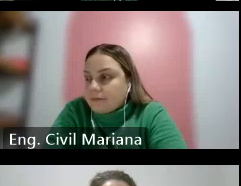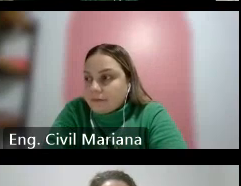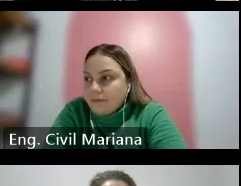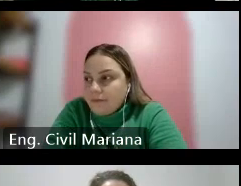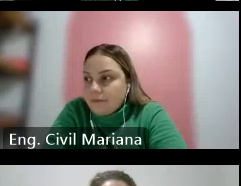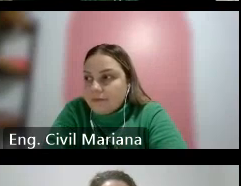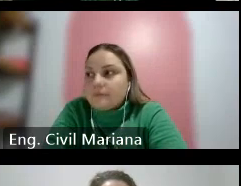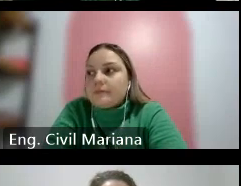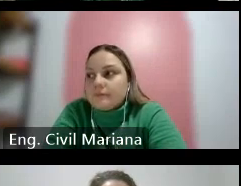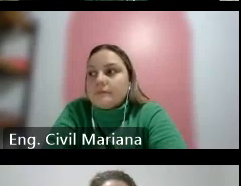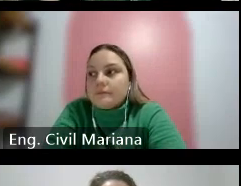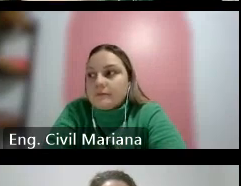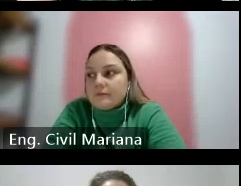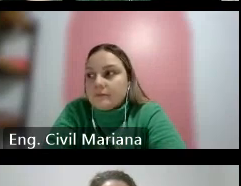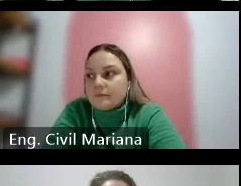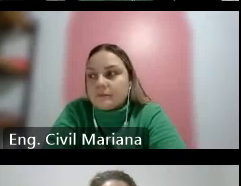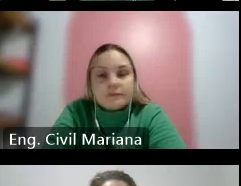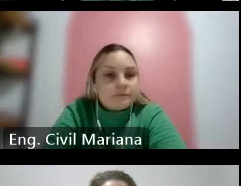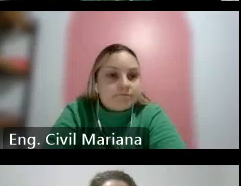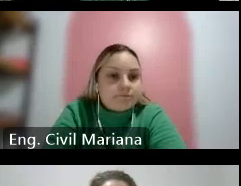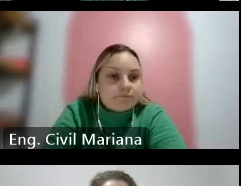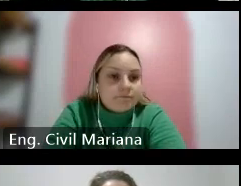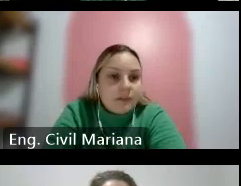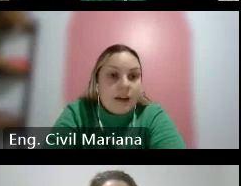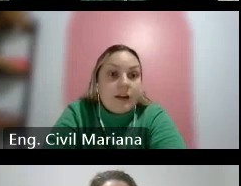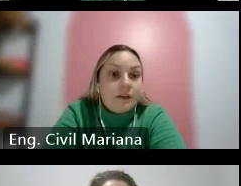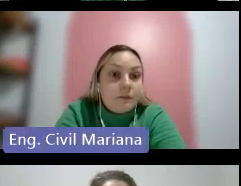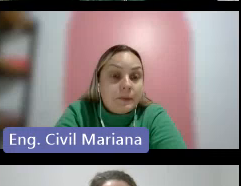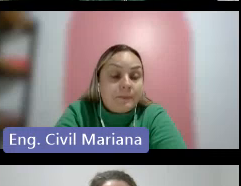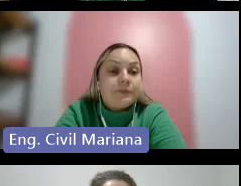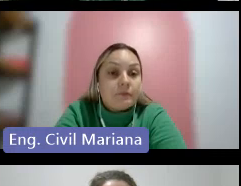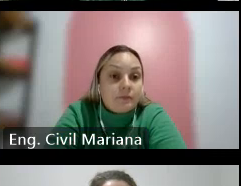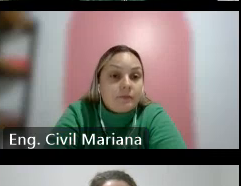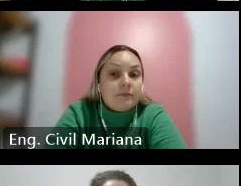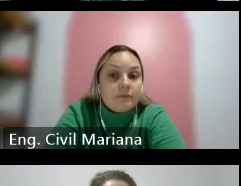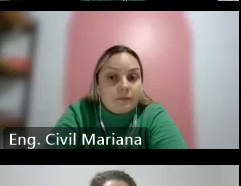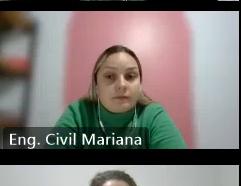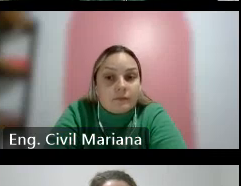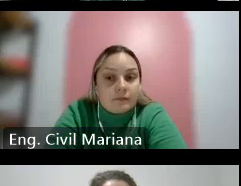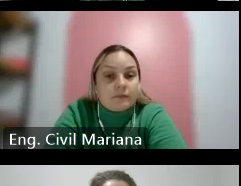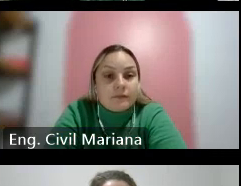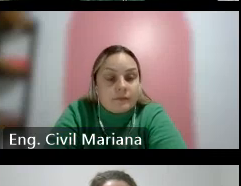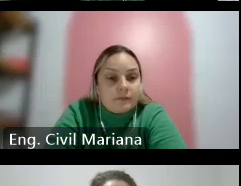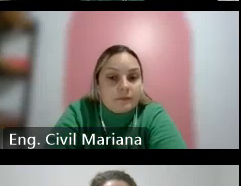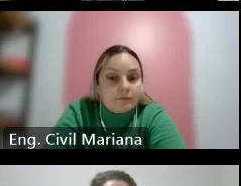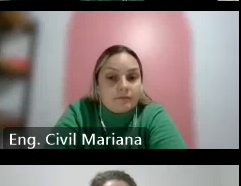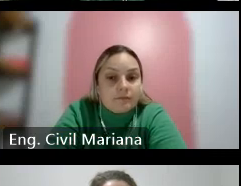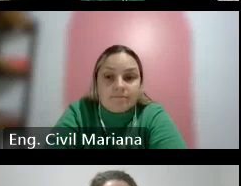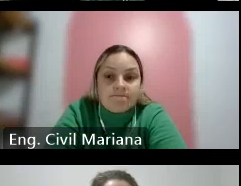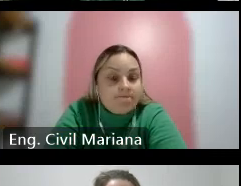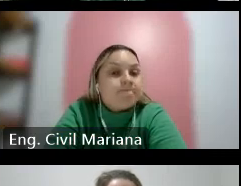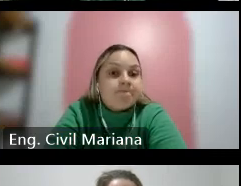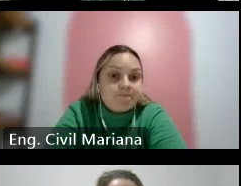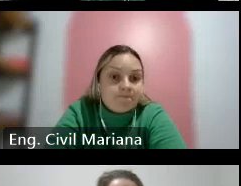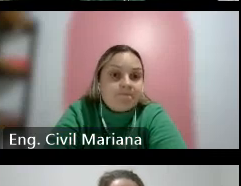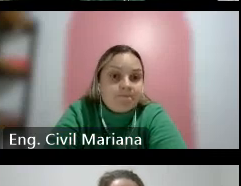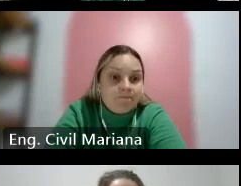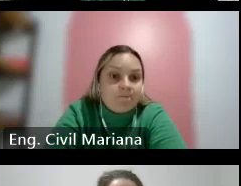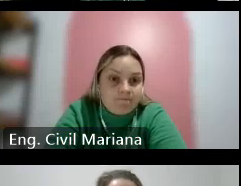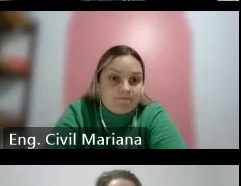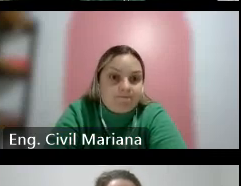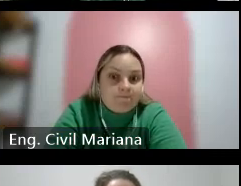de concreto. E quando quebrou, tinha um bolsão de ar no meio da fundação. Pode ser que tenha acontecido alguma coisa aí durante